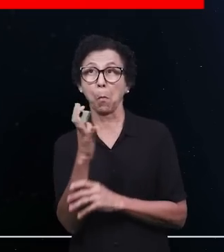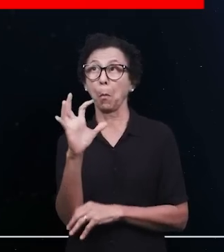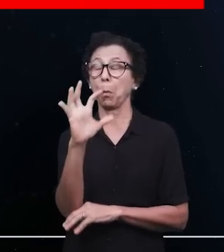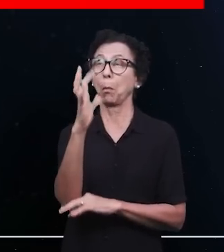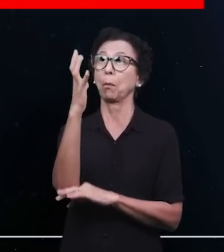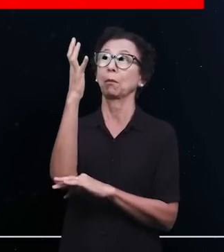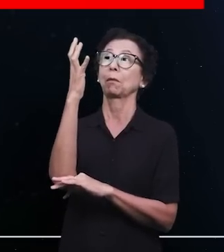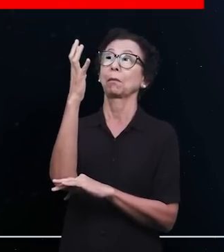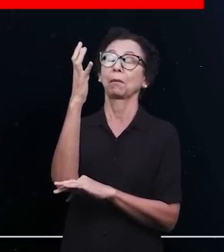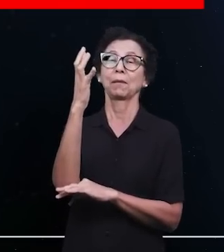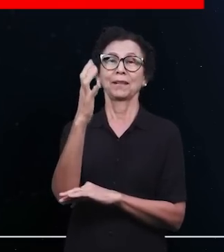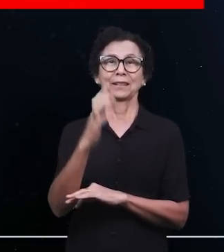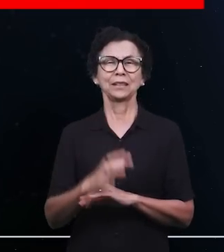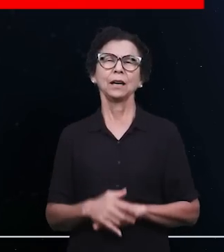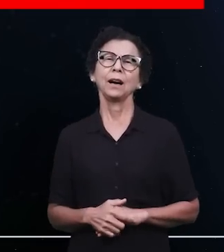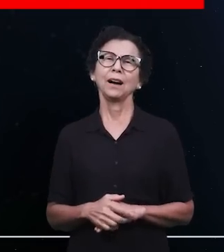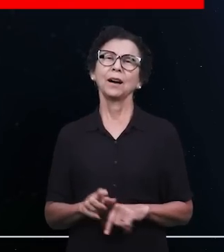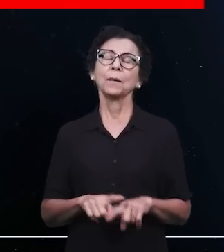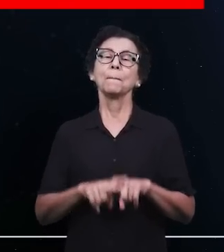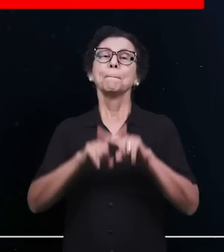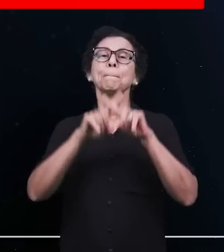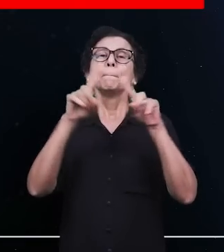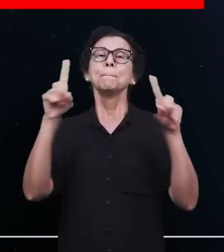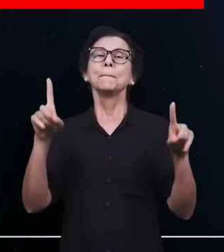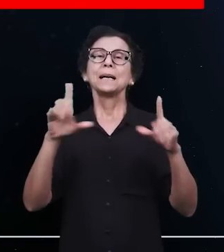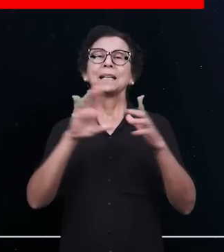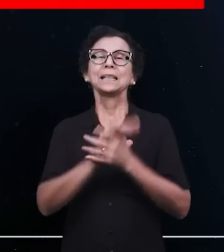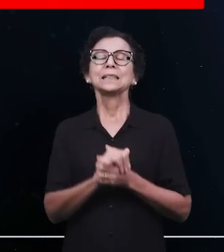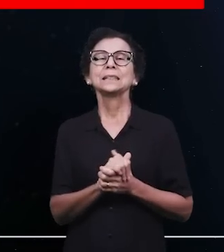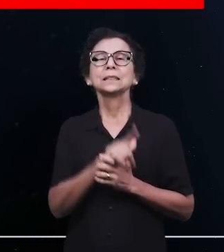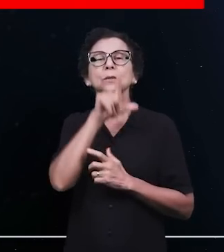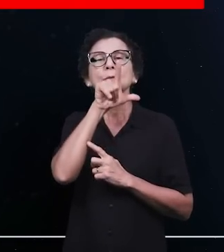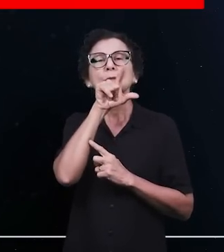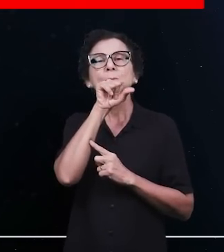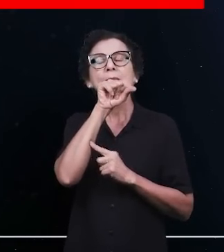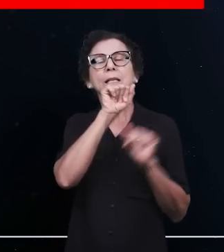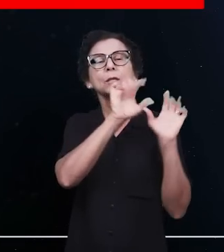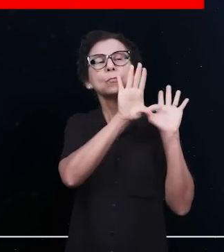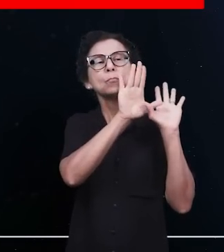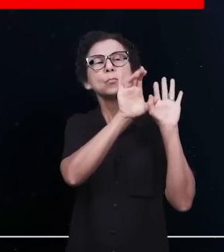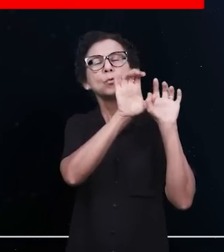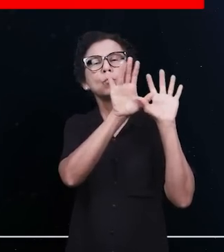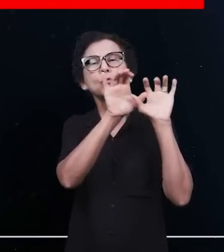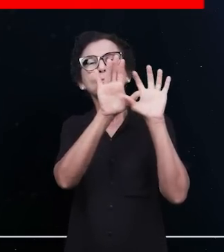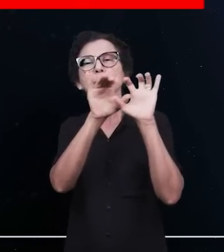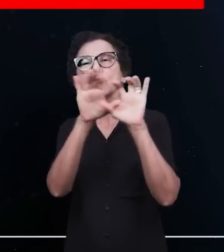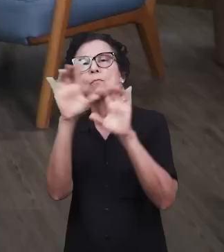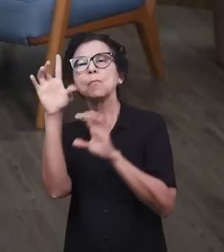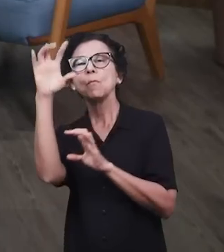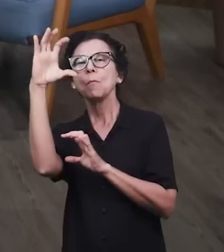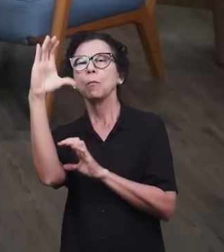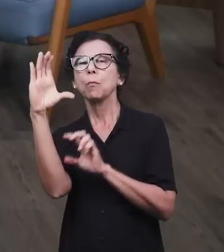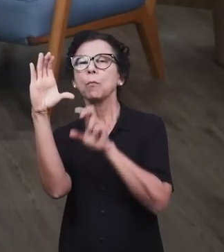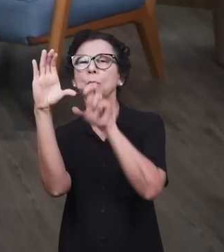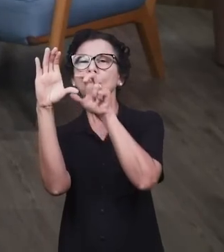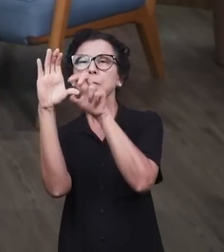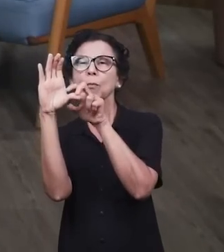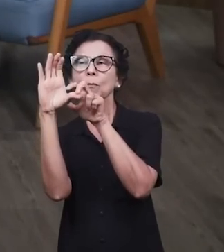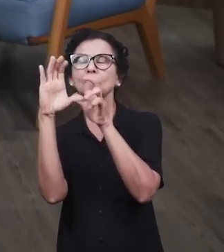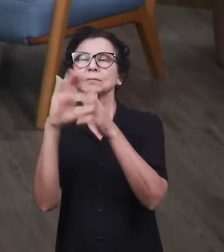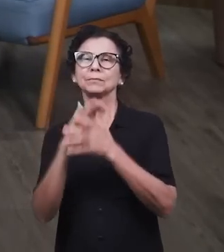13:32 diz assim, o qual é realmente a menor de todas as sementes, mas crescendo é a maior das